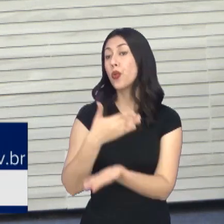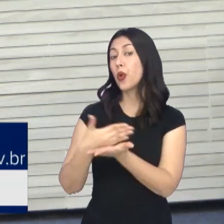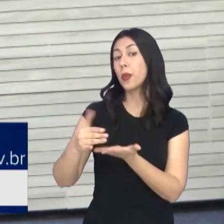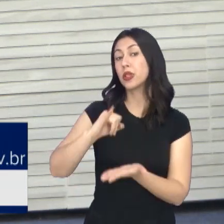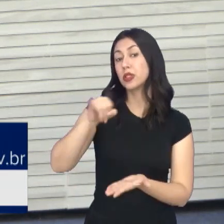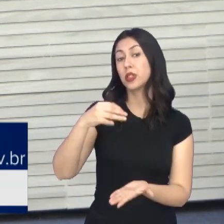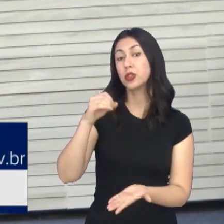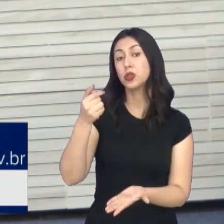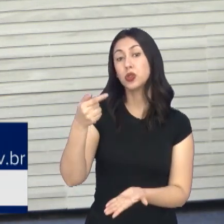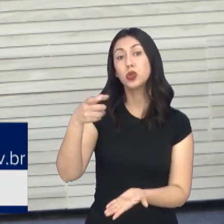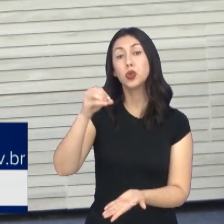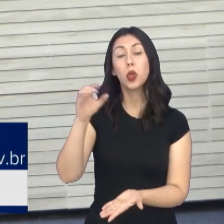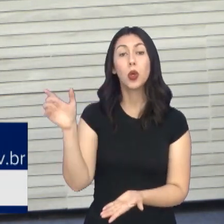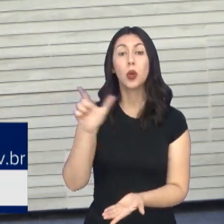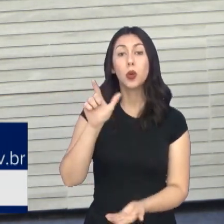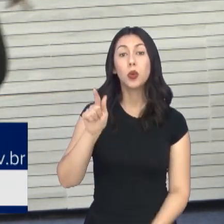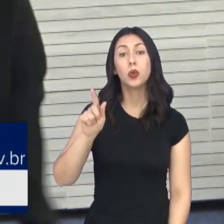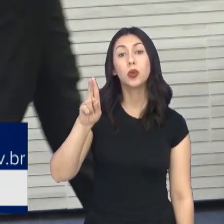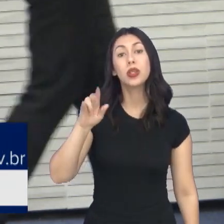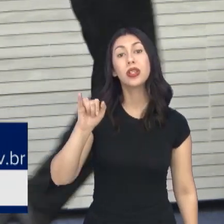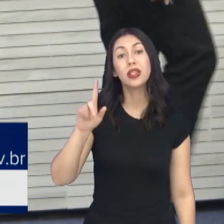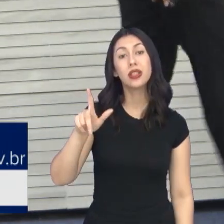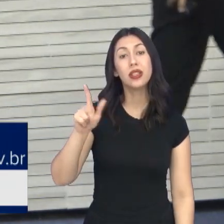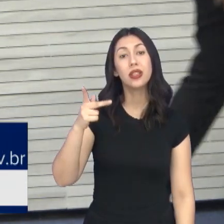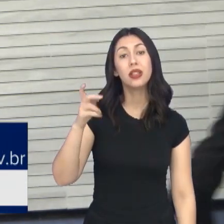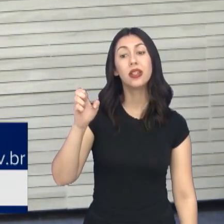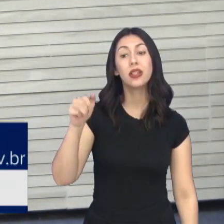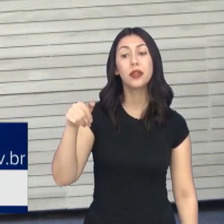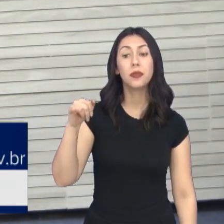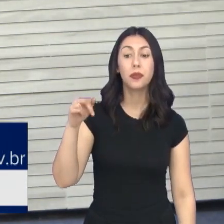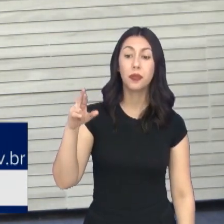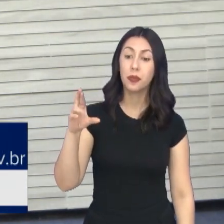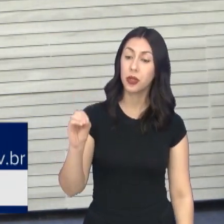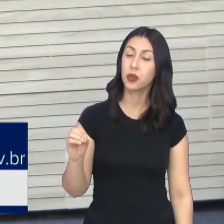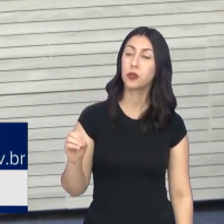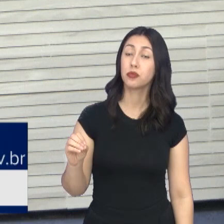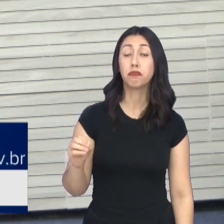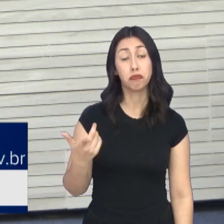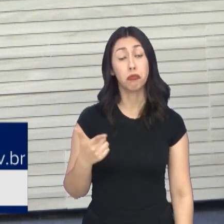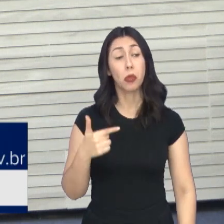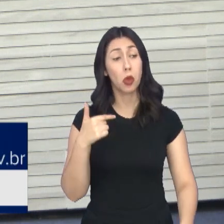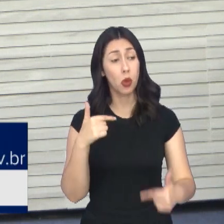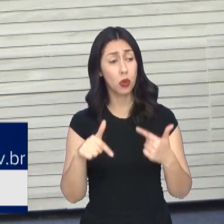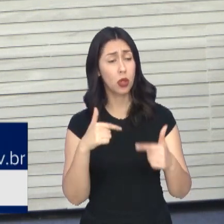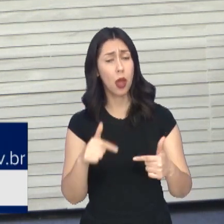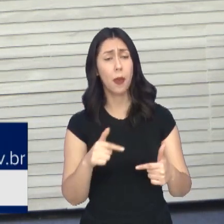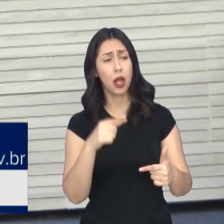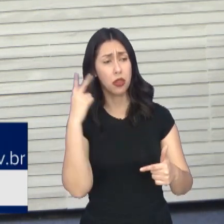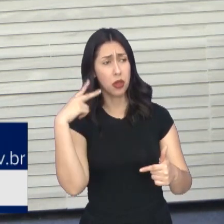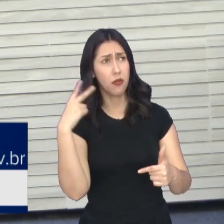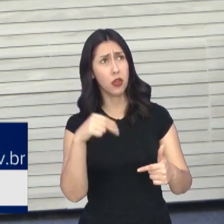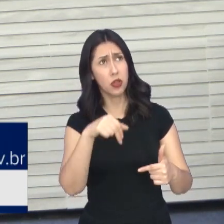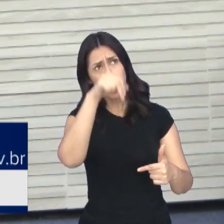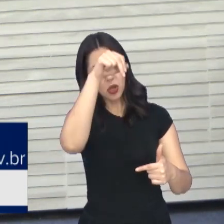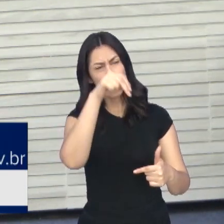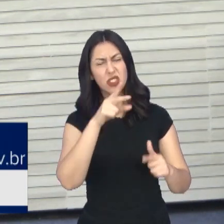Guilhermino ali? Para que isso? No trabalho do Chagas na Norte, eu acho que o Chagas tem feito, sempre fez um trabalho, desde a época que eu